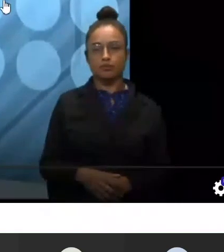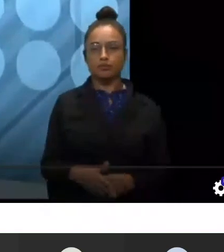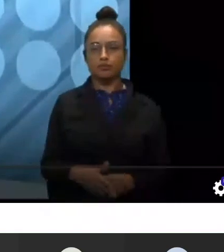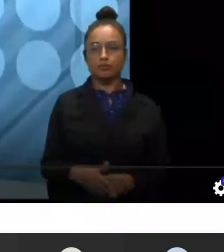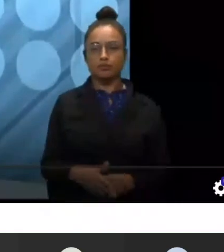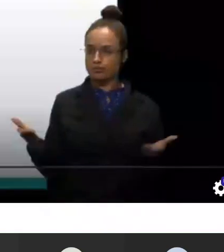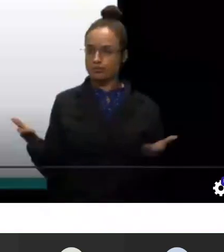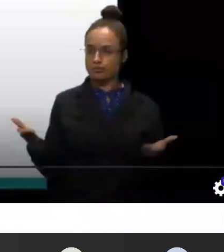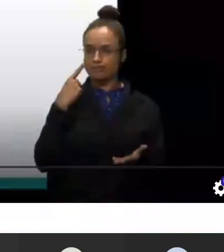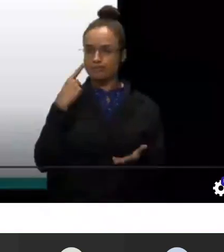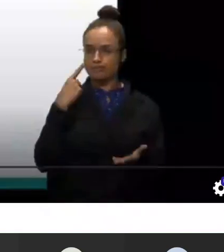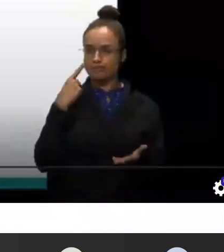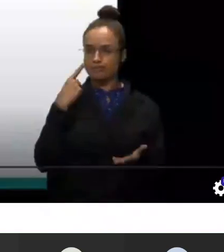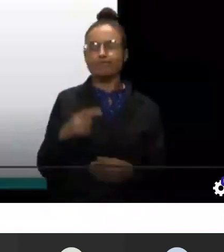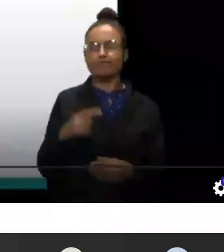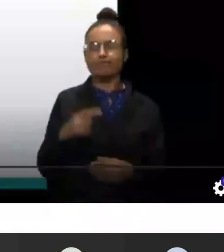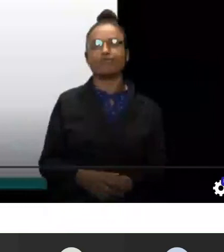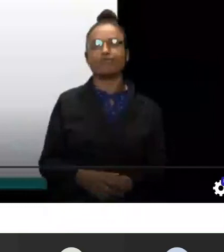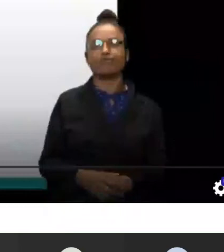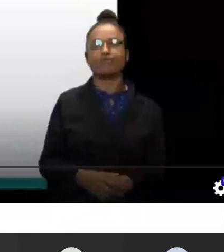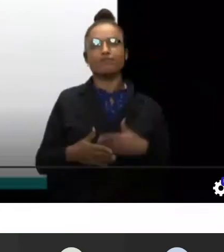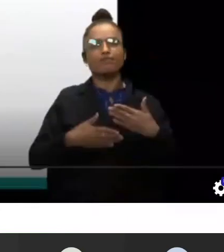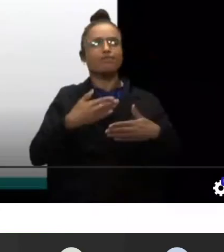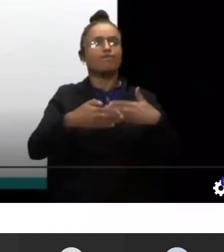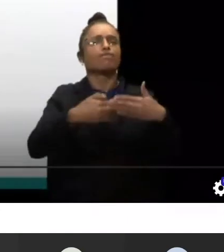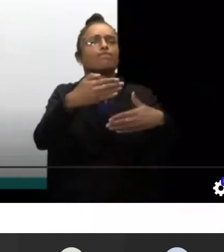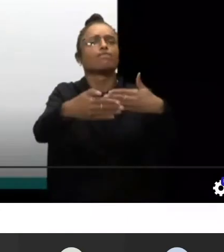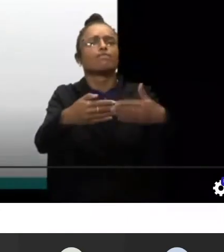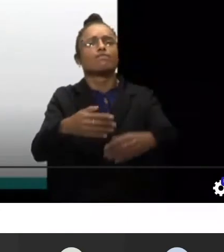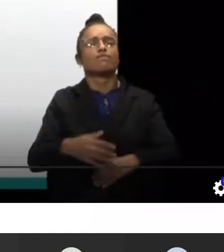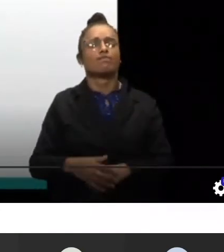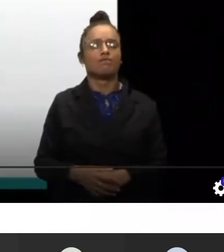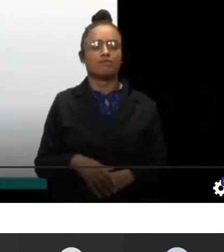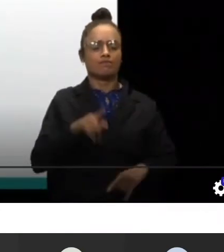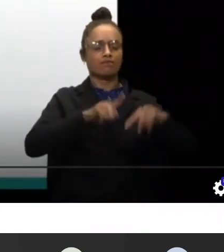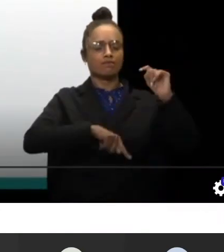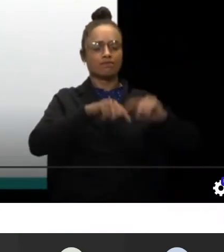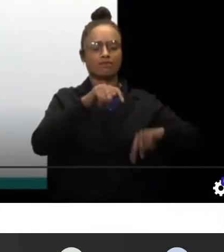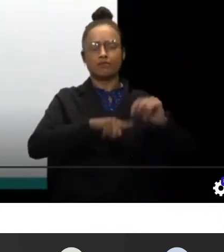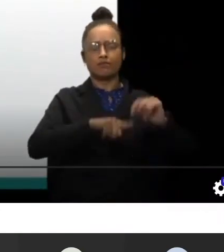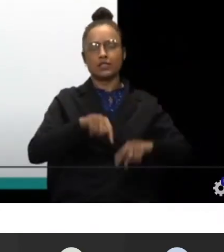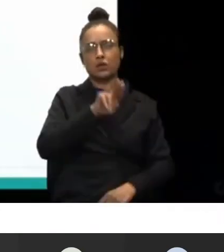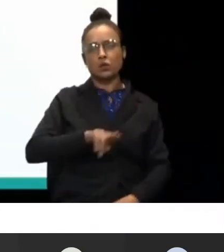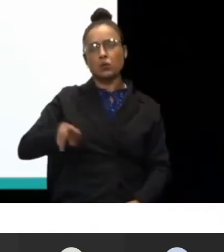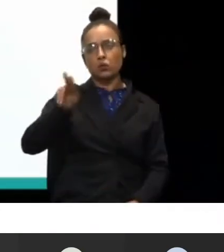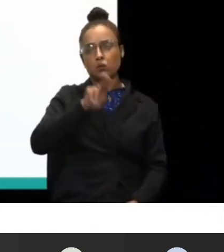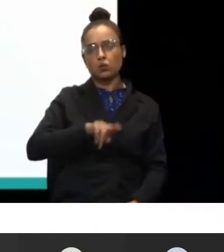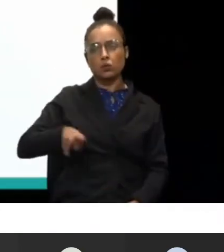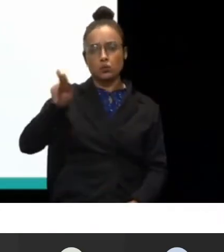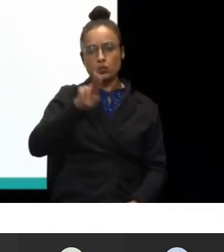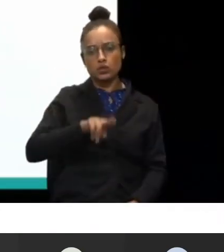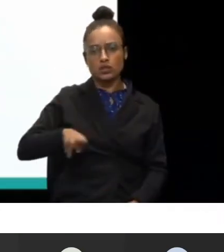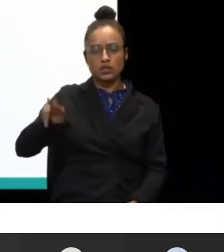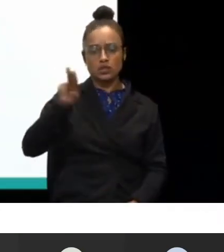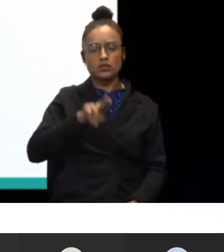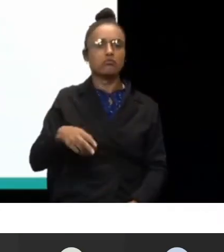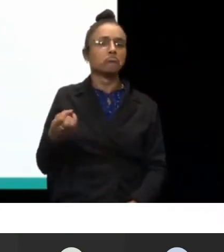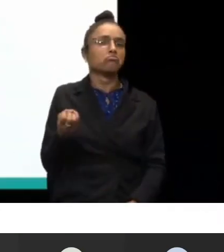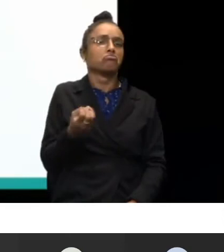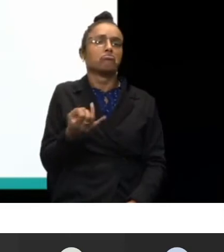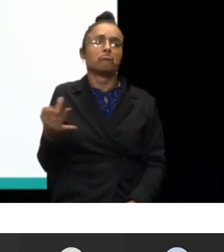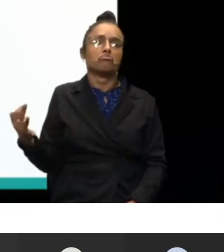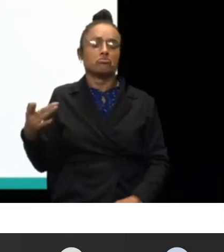Então, vamos ao slide para verificar quais serão os procedimentos. Os materiais que serão utilizados.